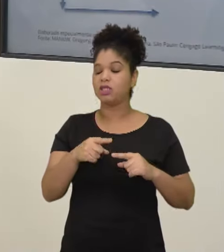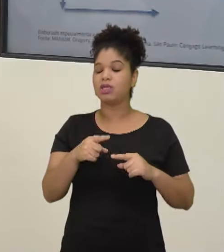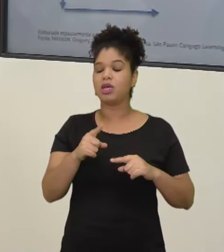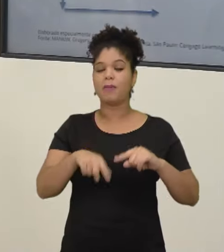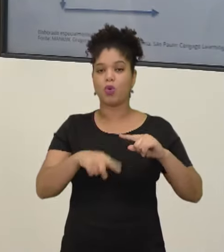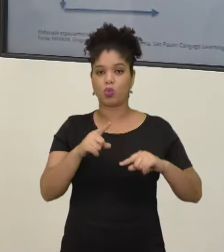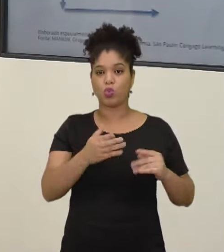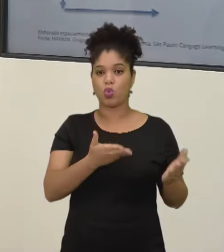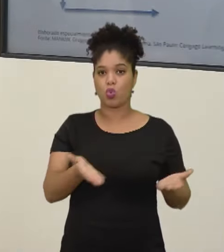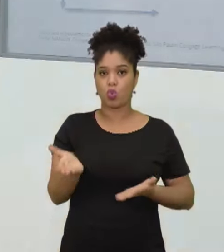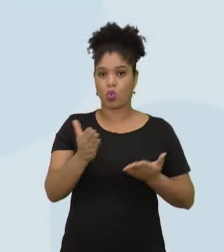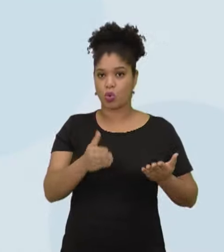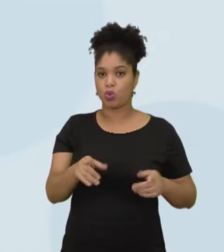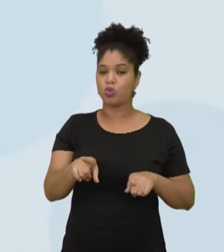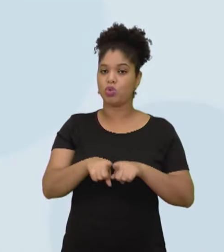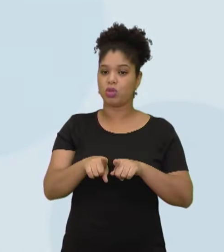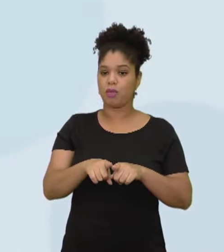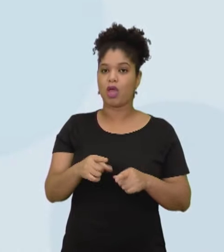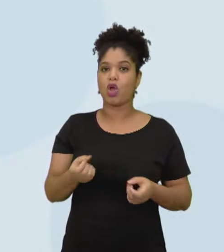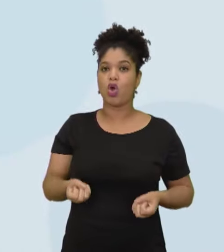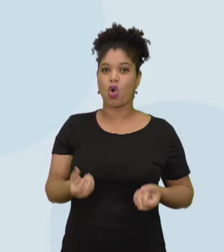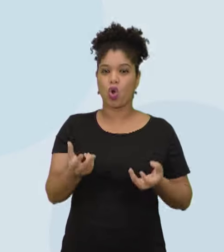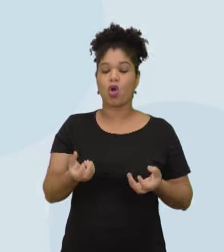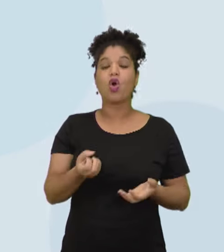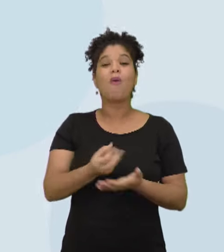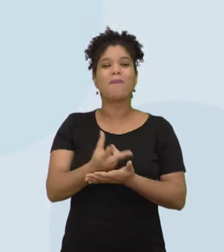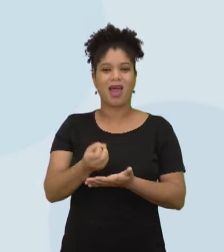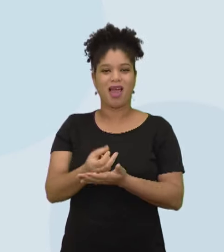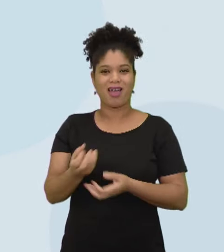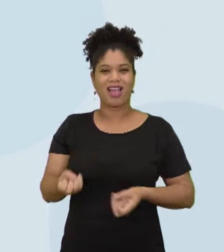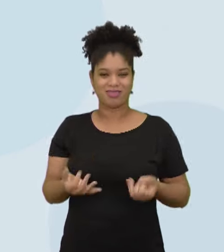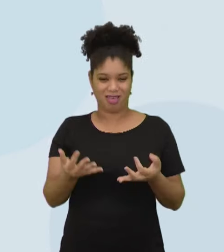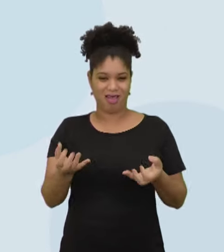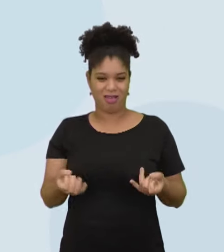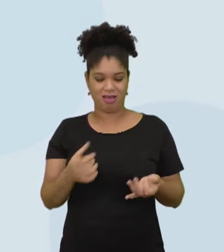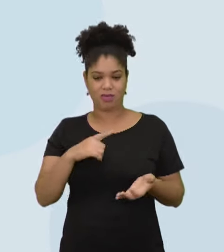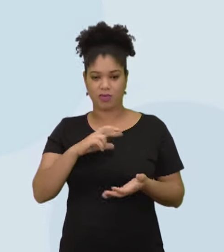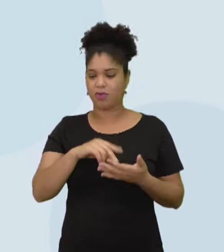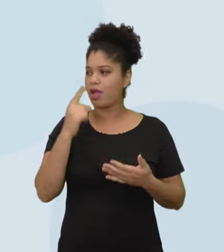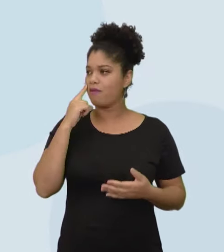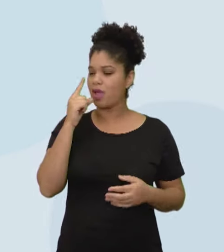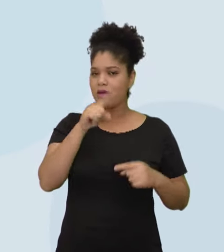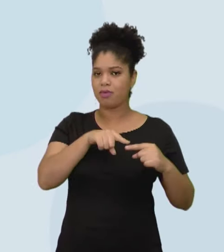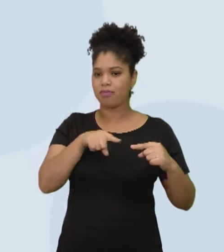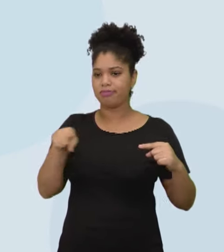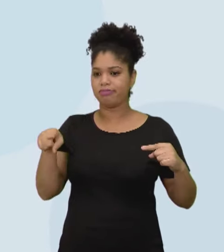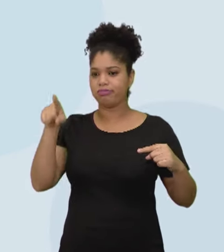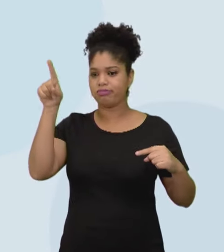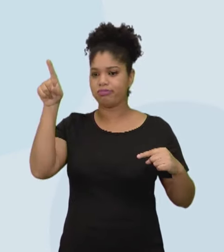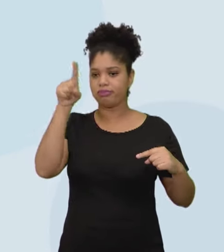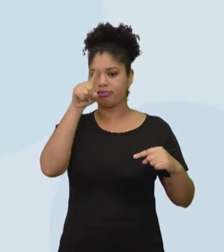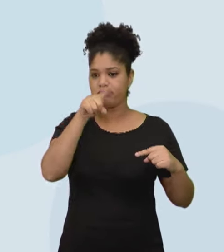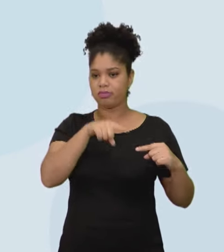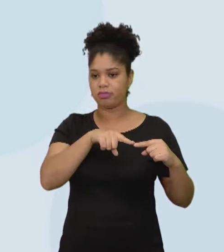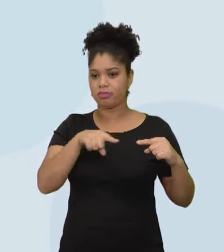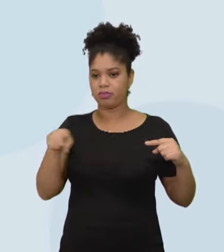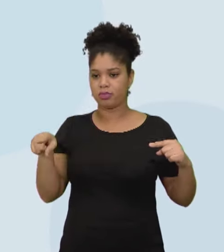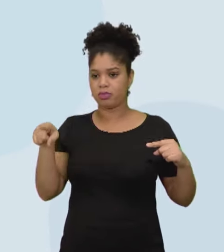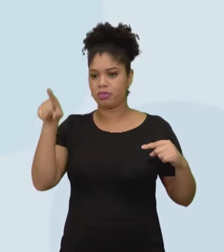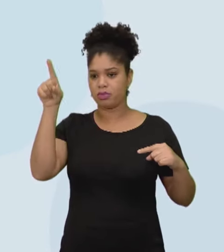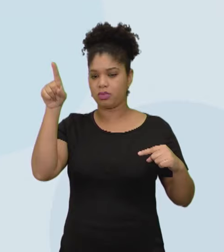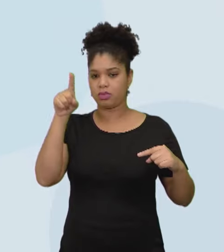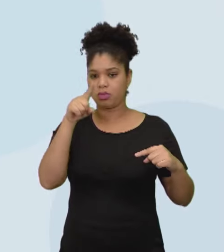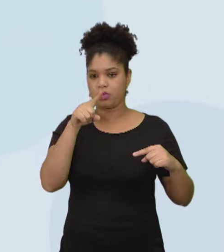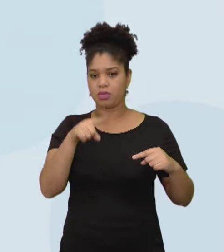que são compradas. E, se você reparar bem, o fluxo de bens e serviços vai para um lado e o fluxo de moeda vai